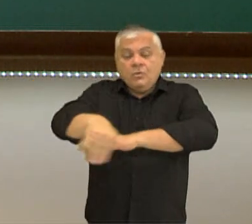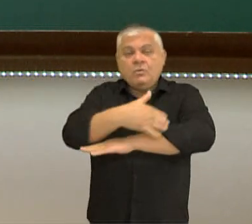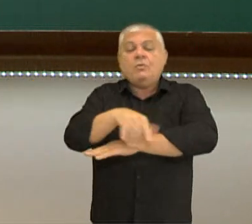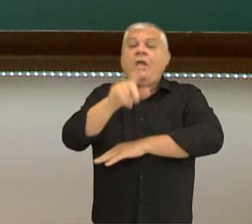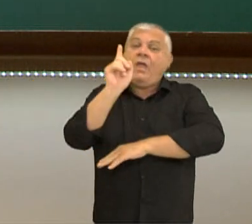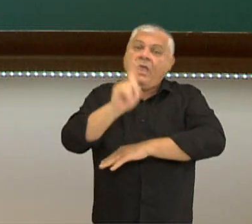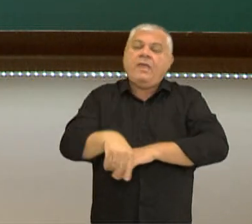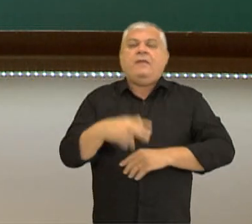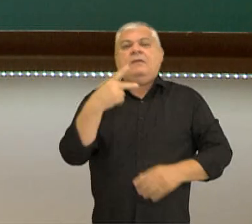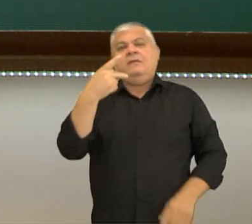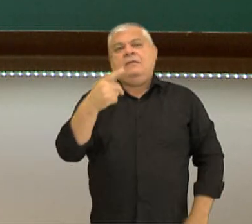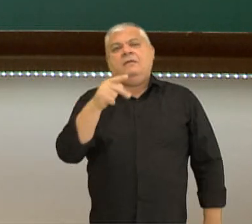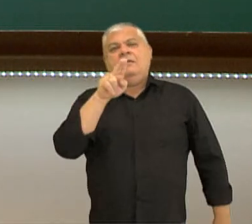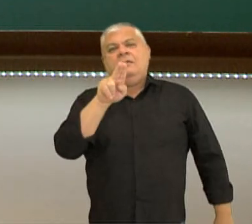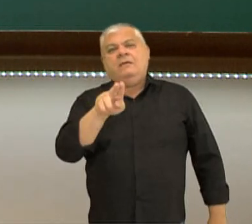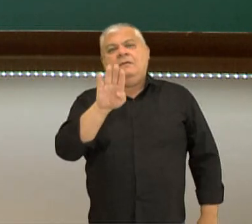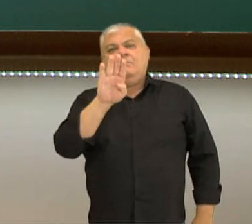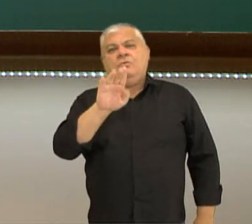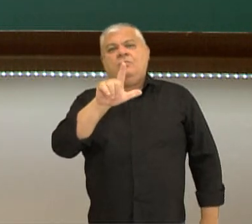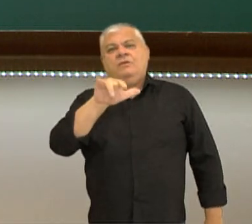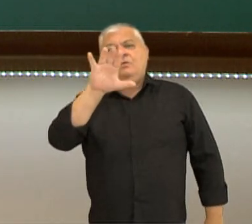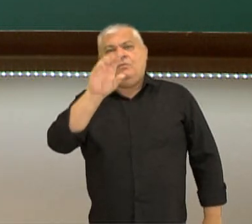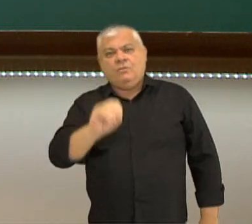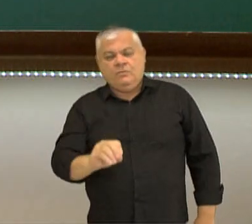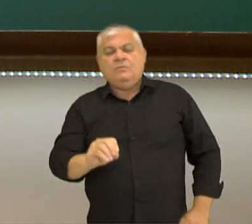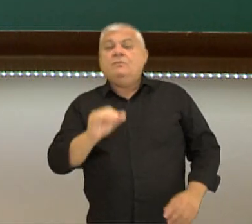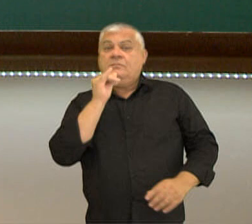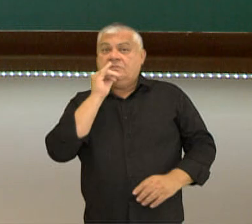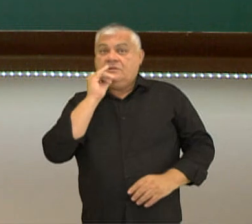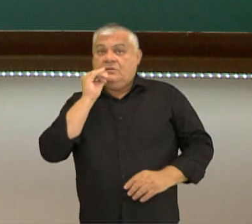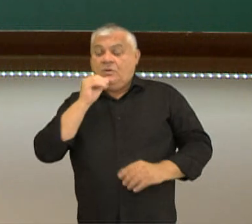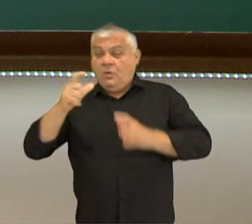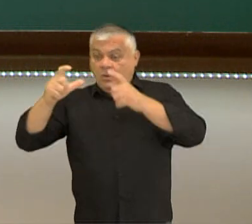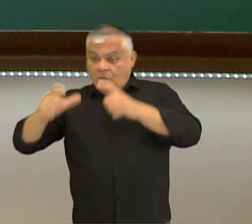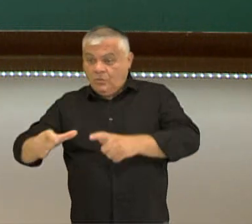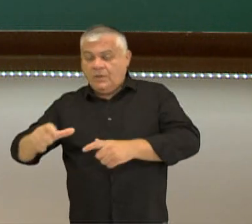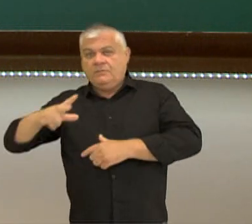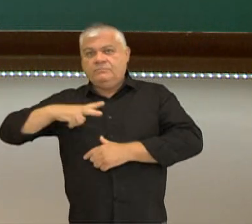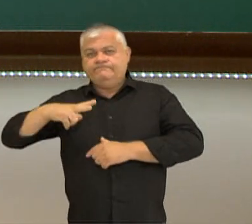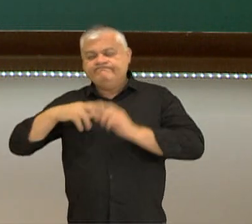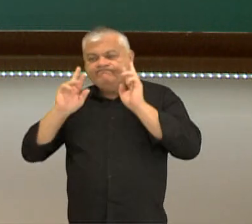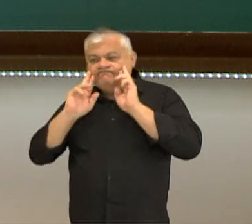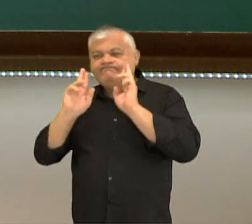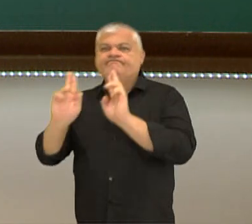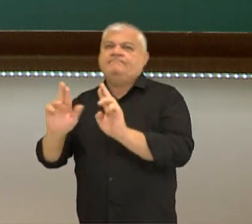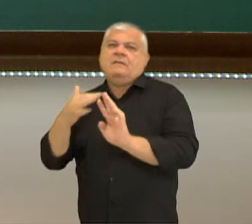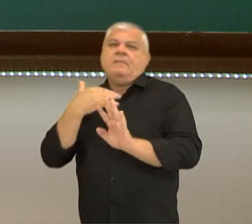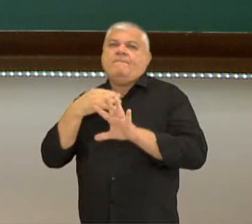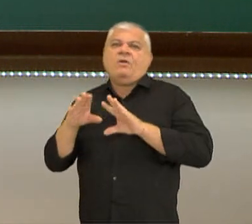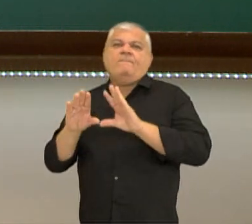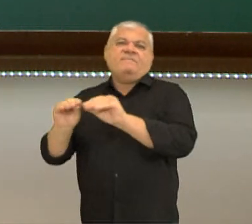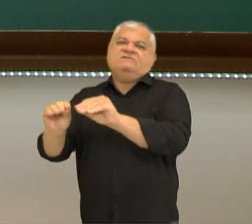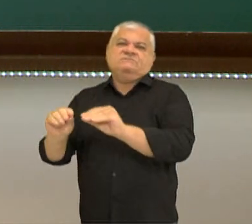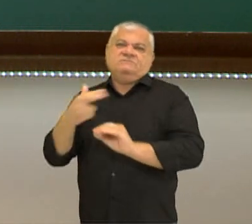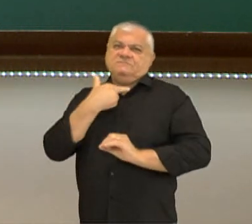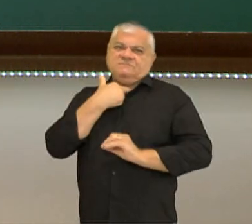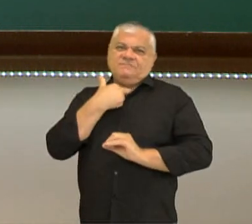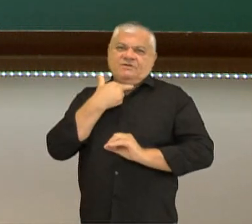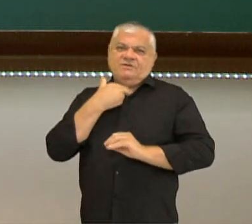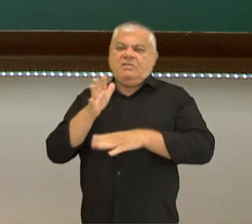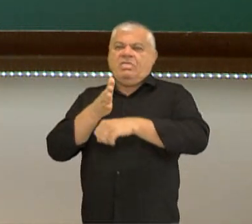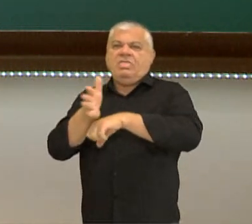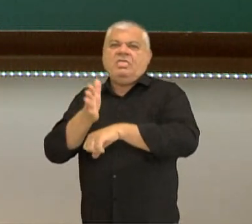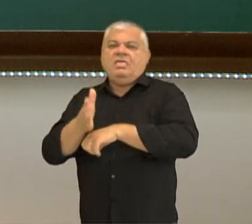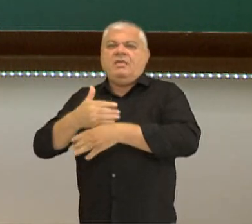que também entender que existe o espaço privado, né? O espaço que a gente tem que respeitar ali, não podemos chegar lá no muro